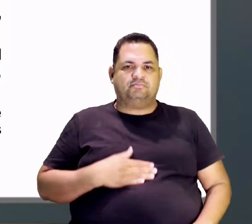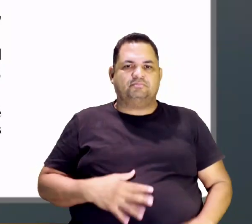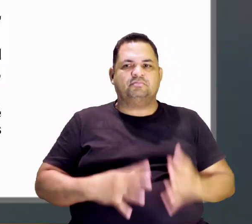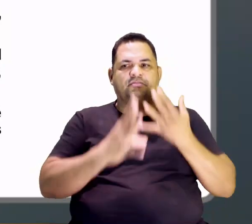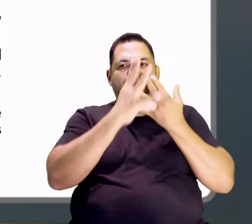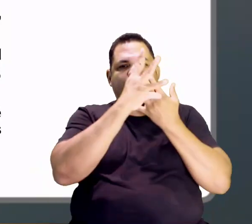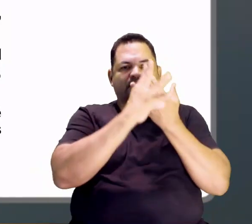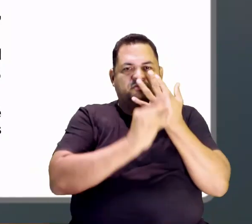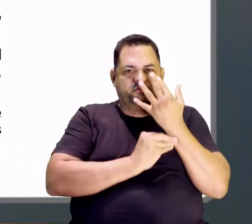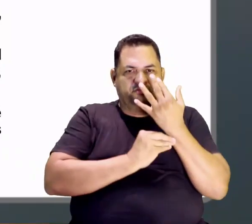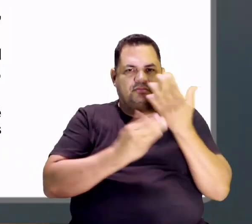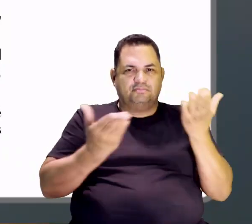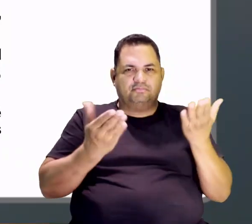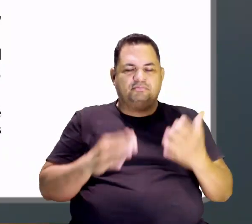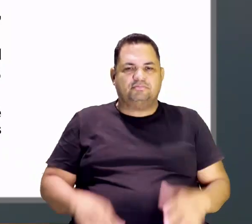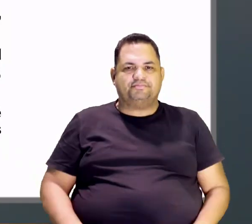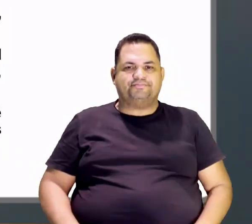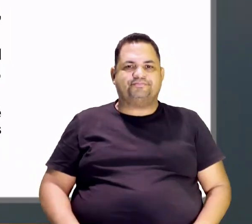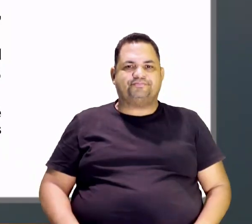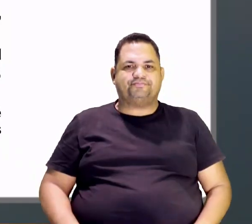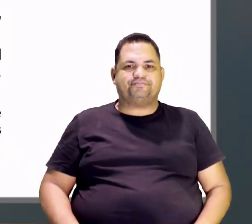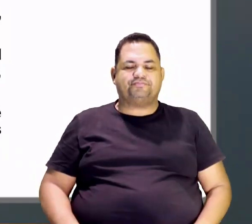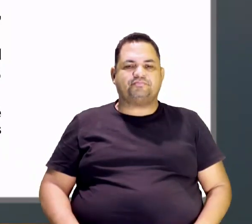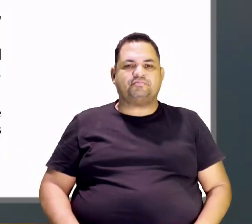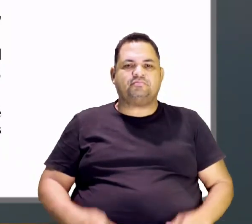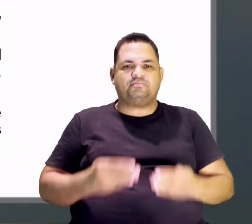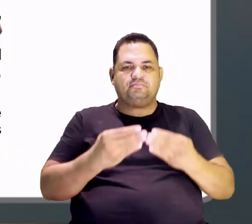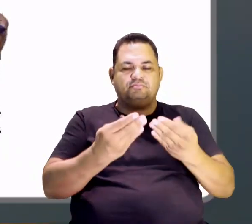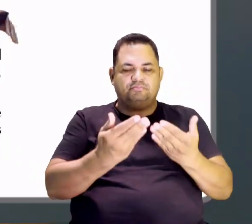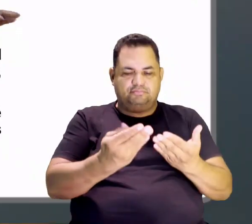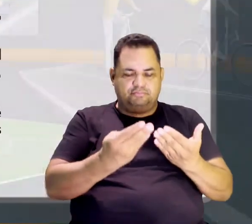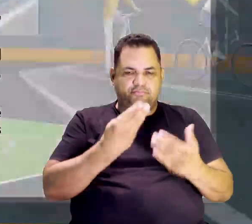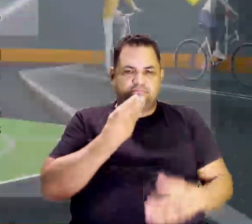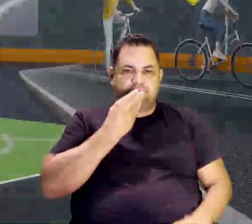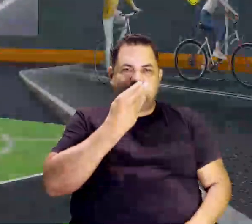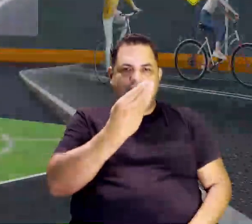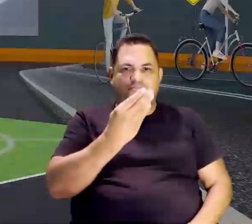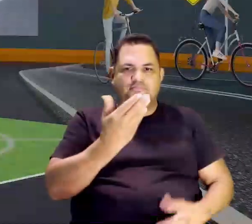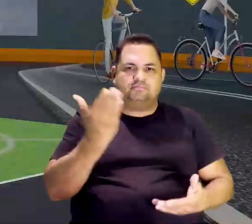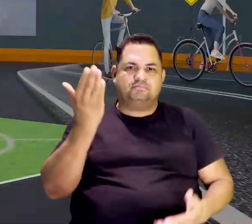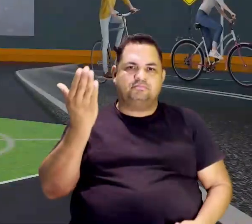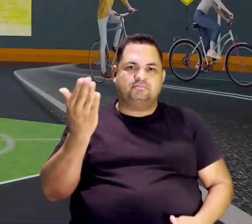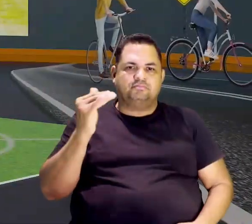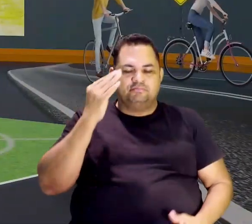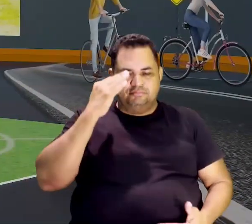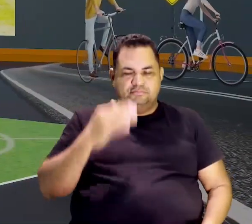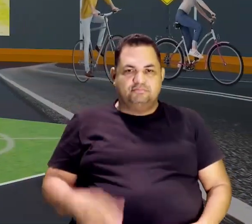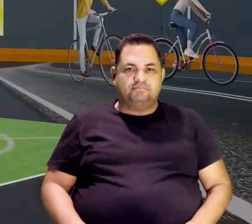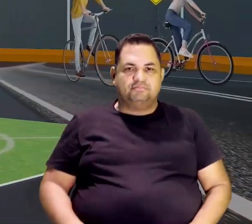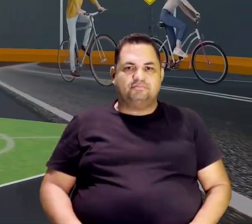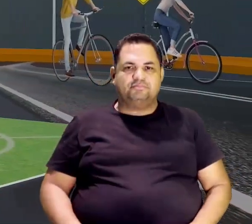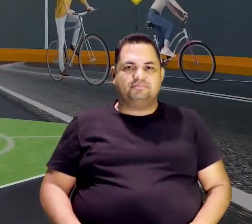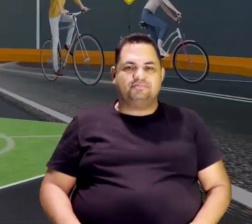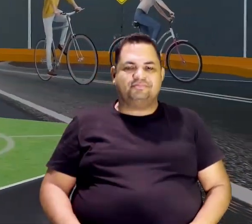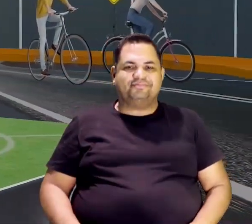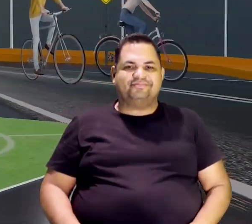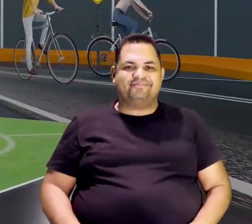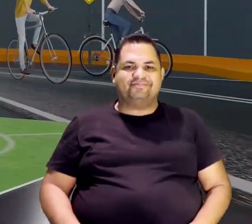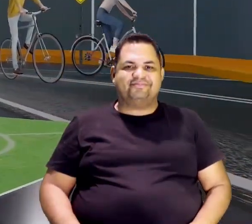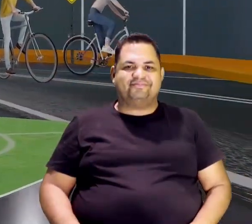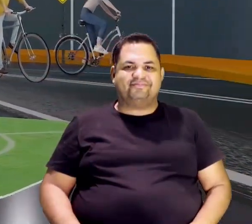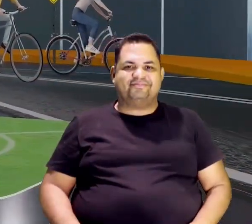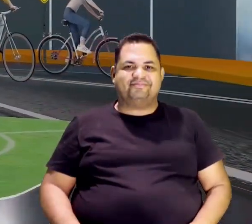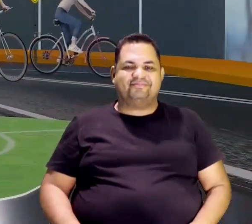nossas orientações. E aí eu vou pedir pro meu diretor abrir aqui o cenário, que eu já vou me despedindo de vocês. Muito bem.